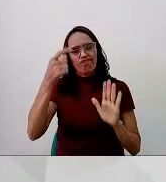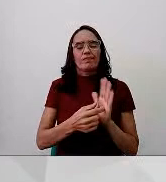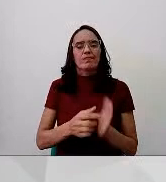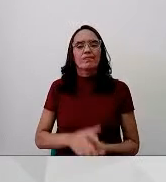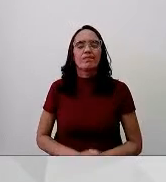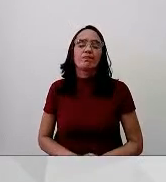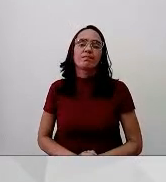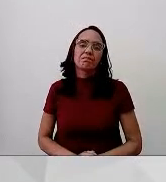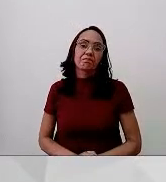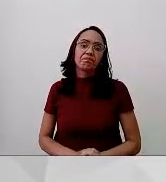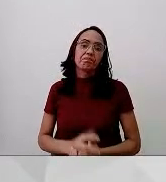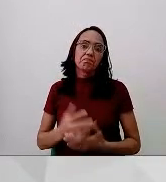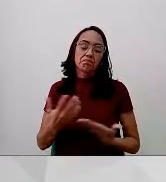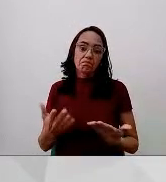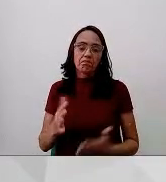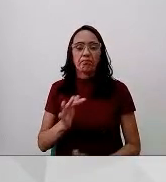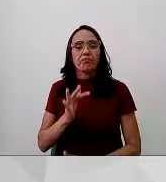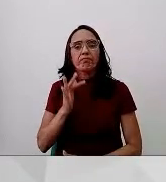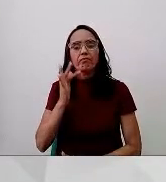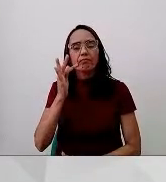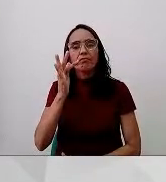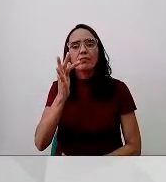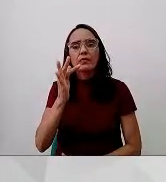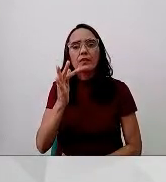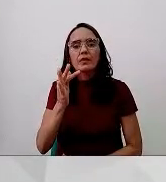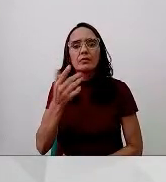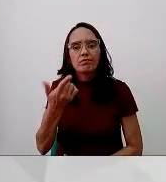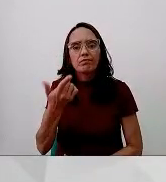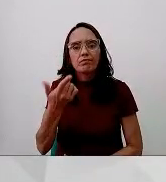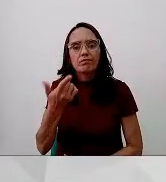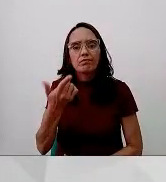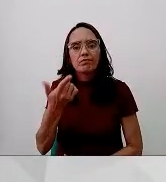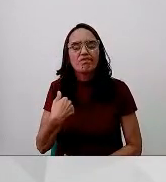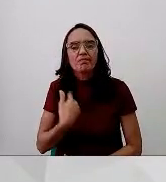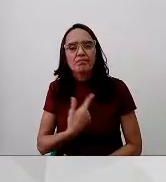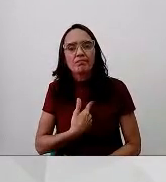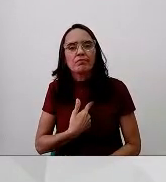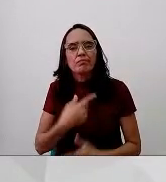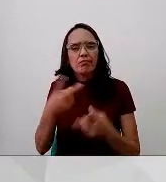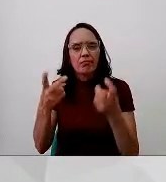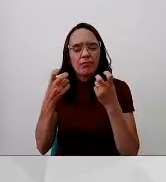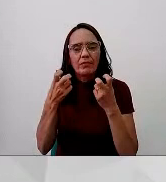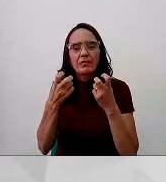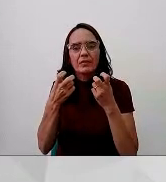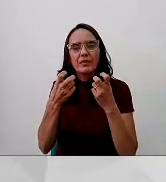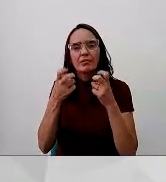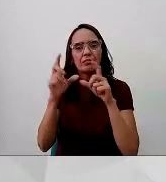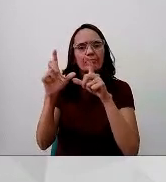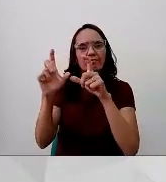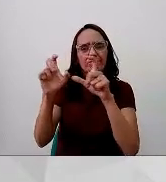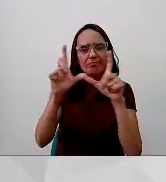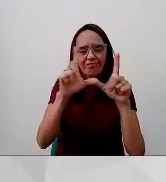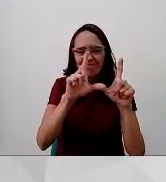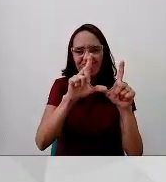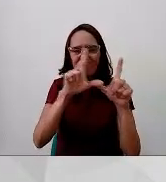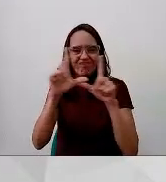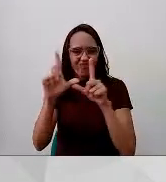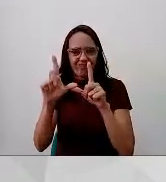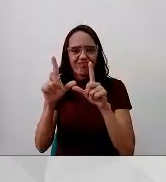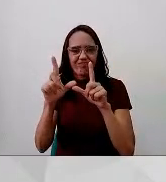uma figurinha só mostrando como o Watson surgiu, né? Então hoje é o